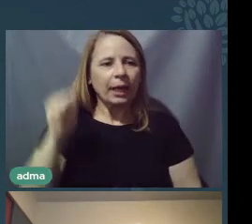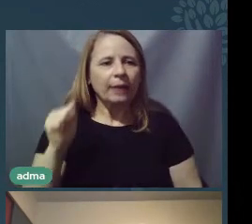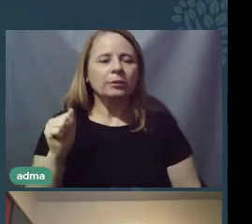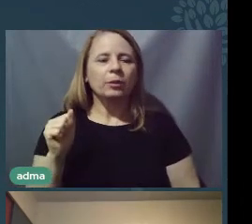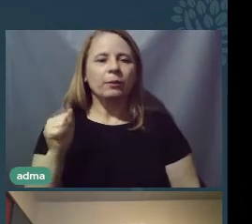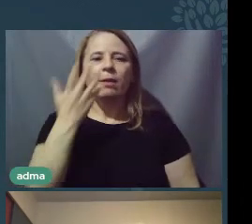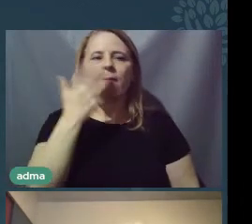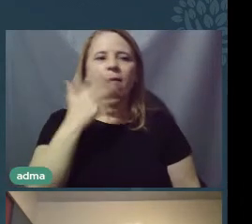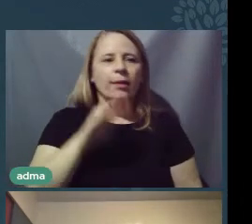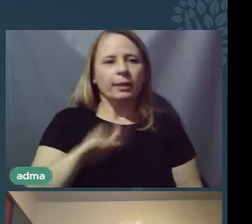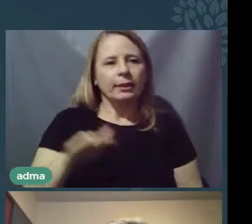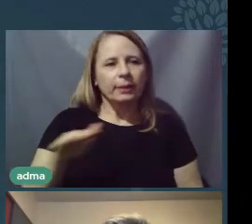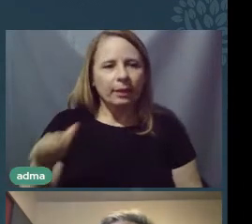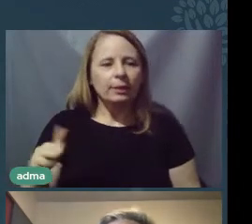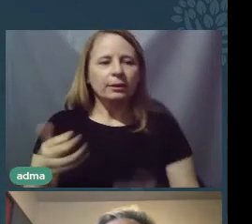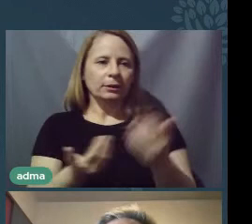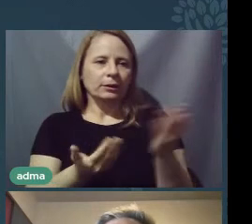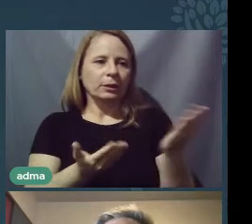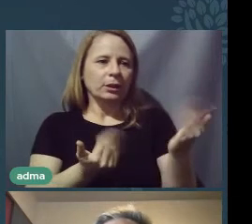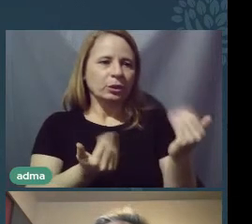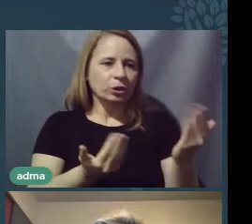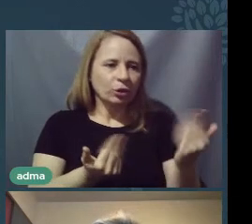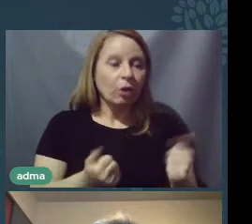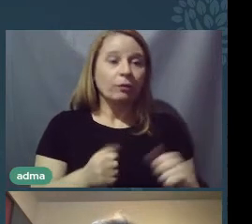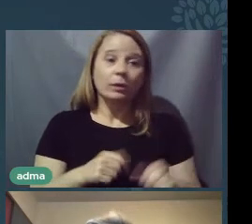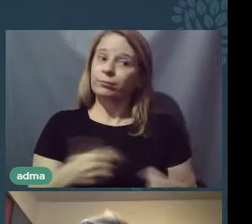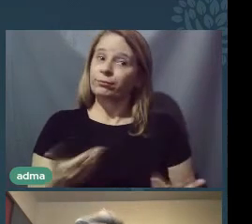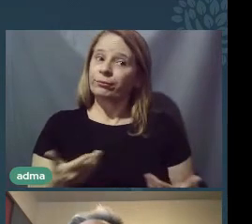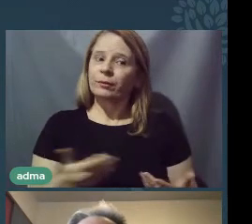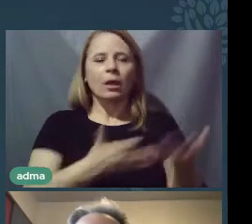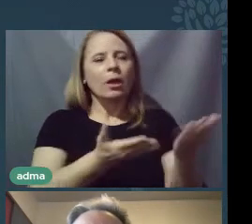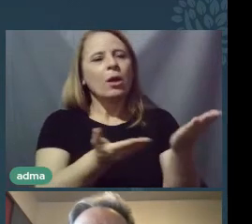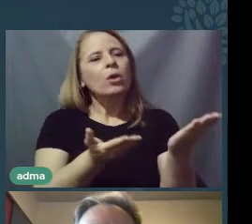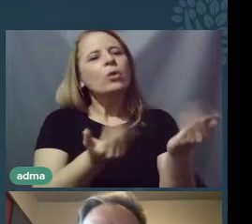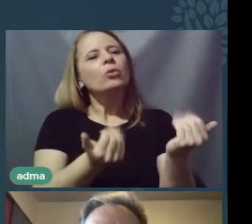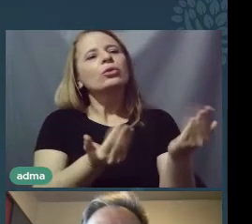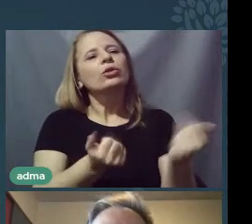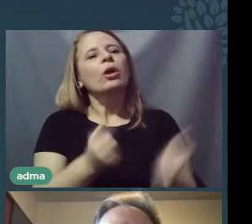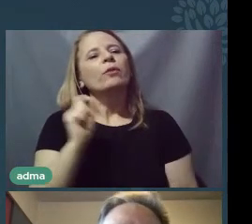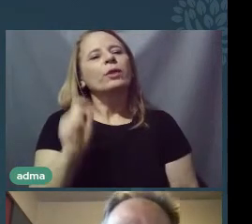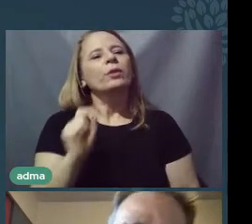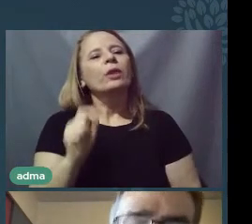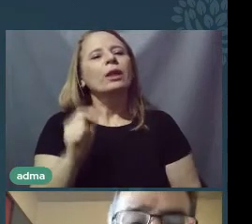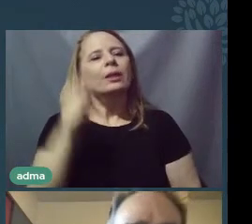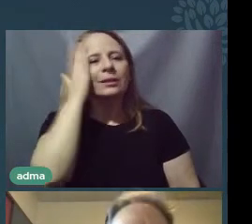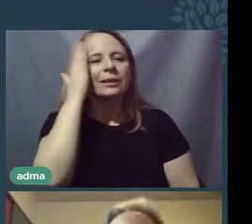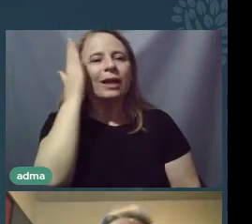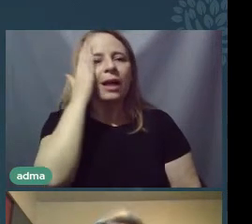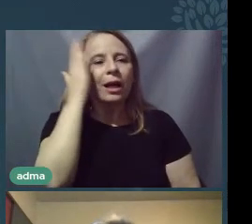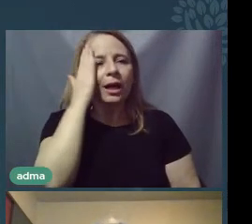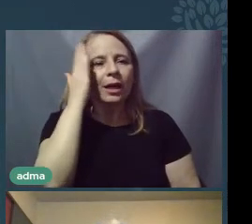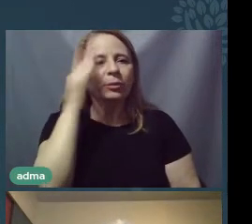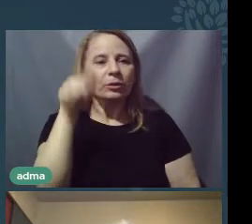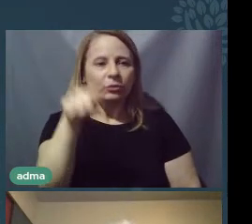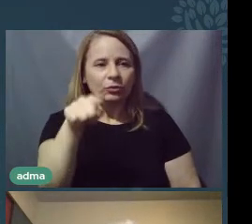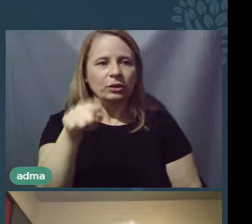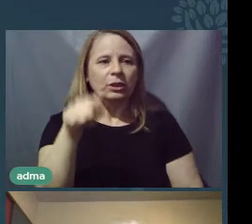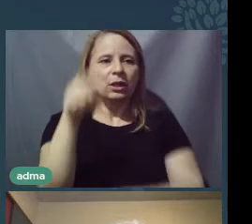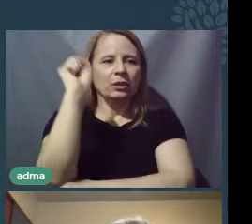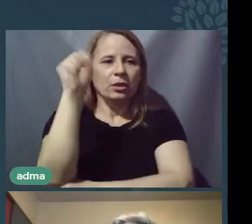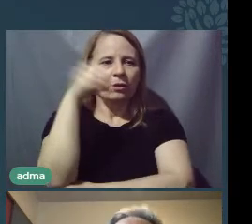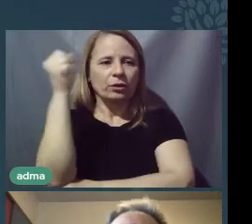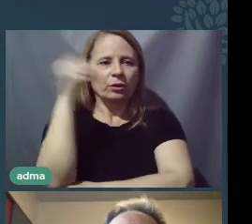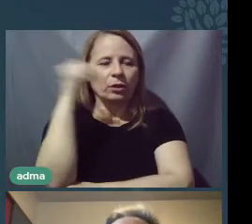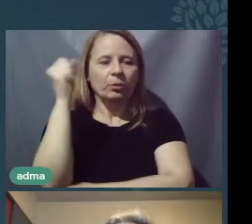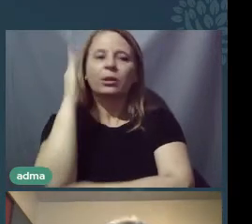entre adolescentes, vocês sabem que os adolescentes nós sabemos muito bem, vocês fisioterapeutas sabem disso muito bem, que